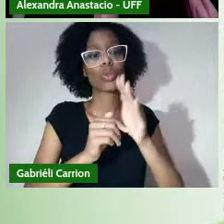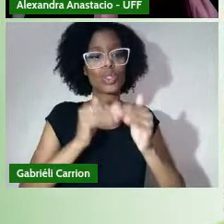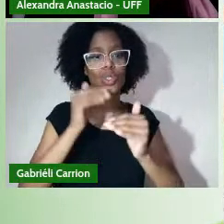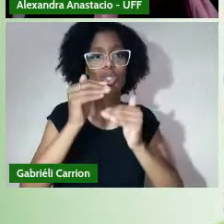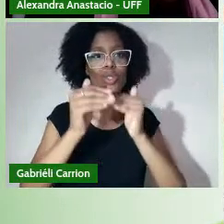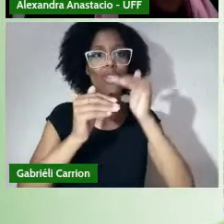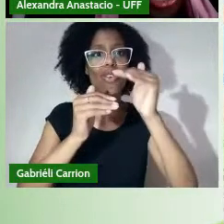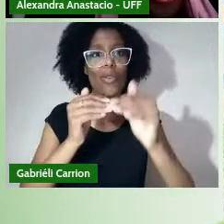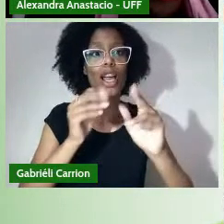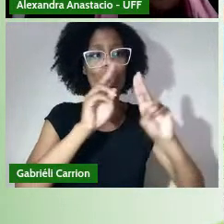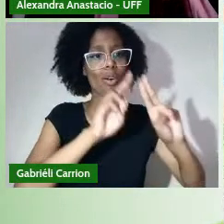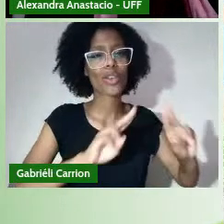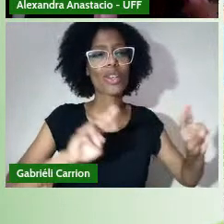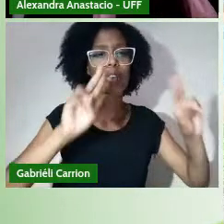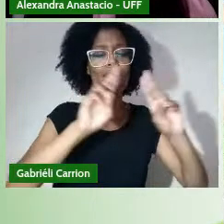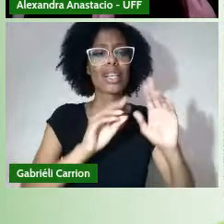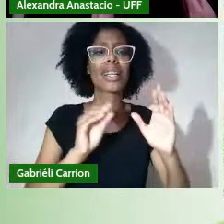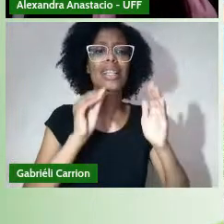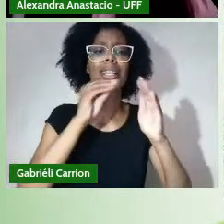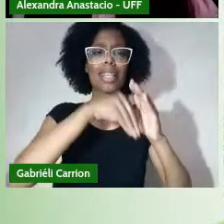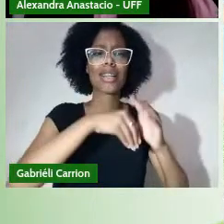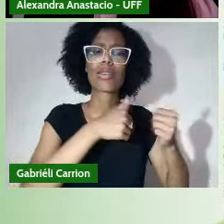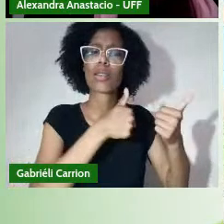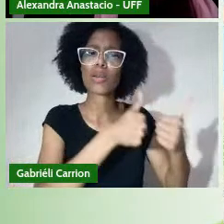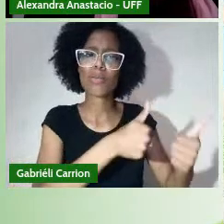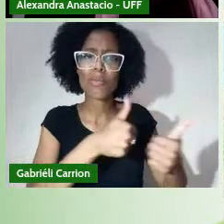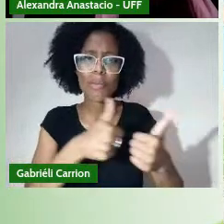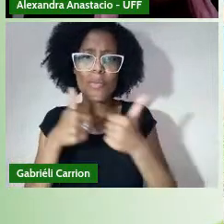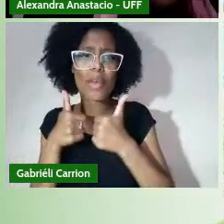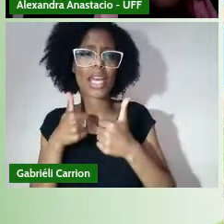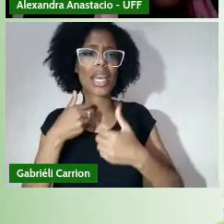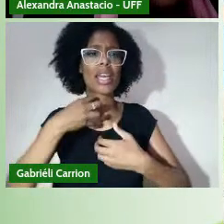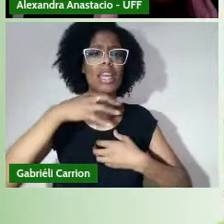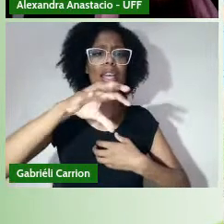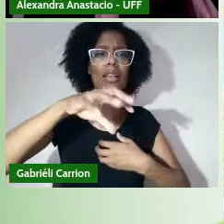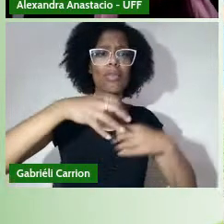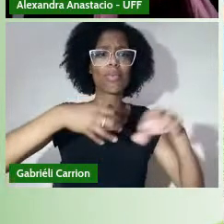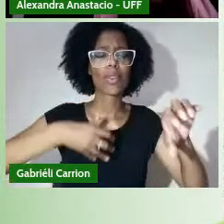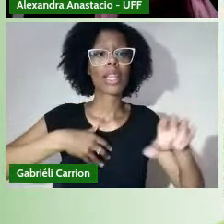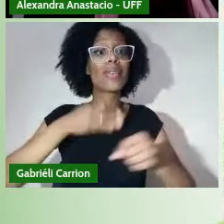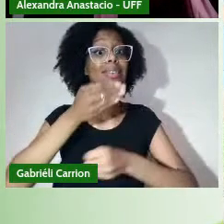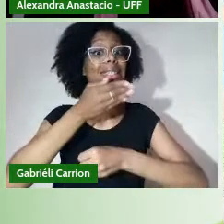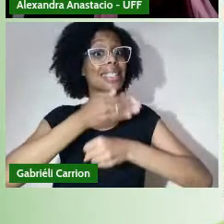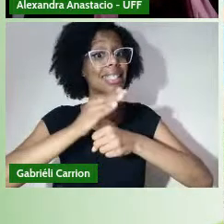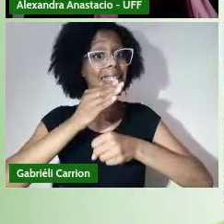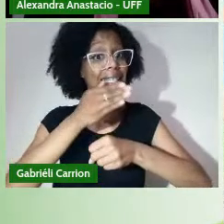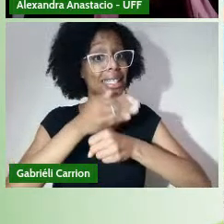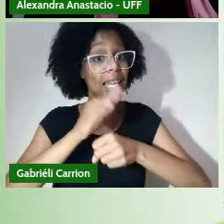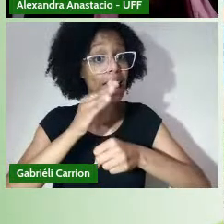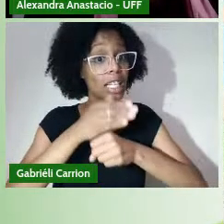universidade mais empática, construir a formação muito mais